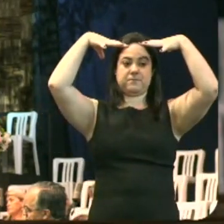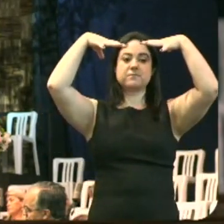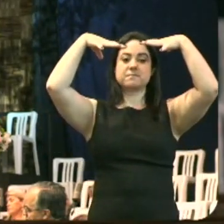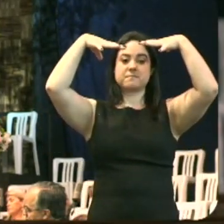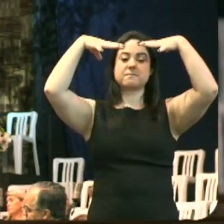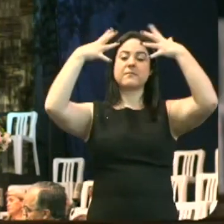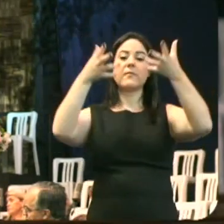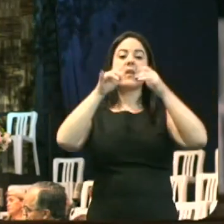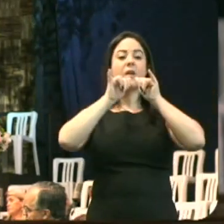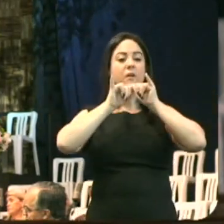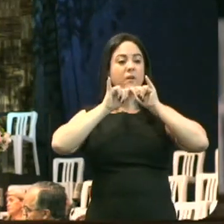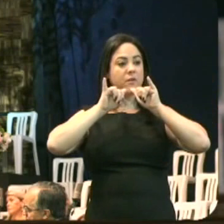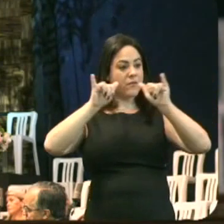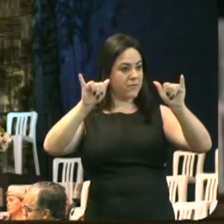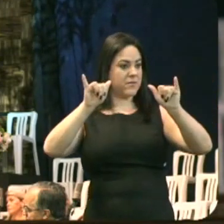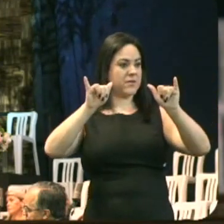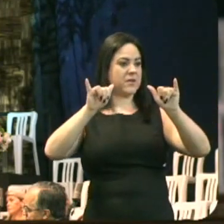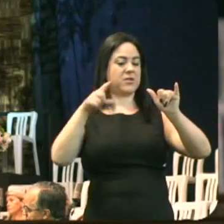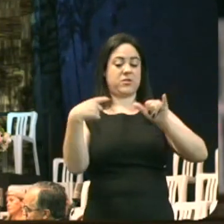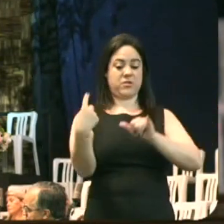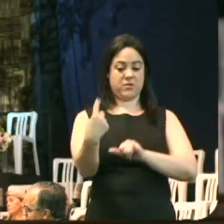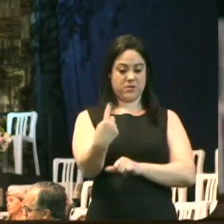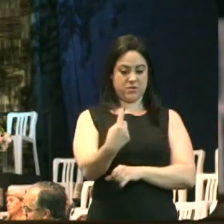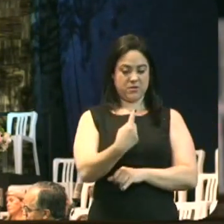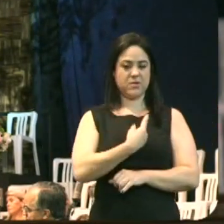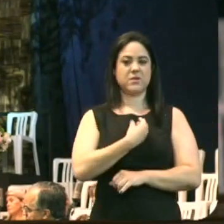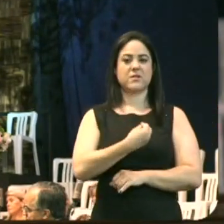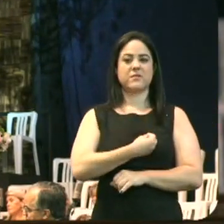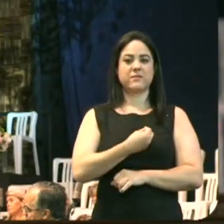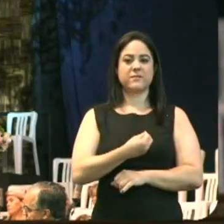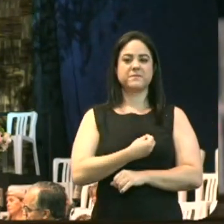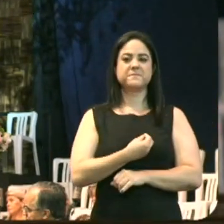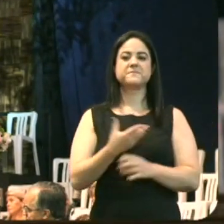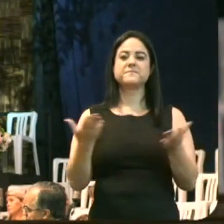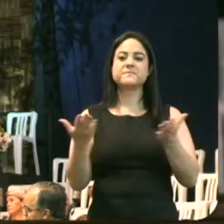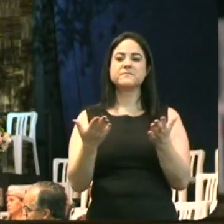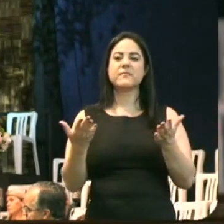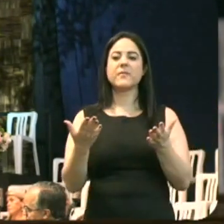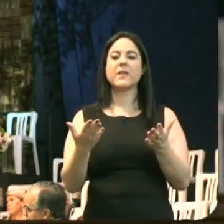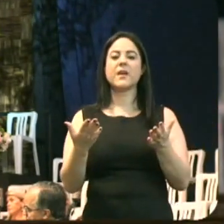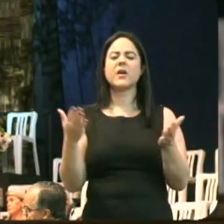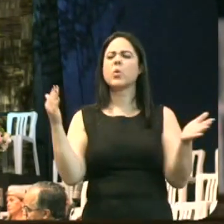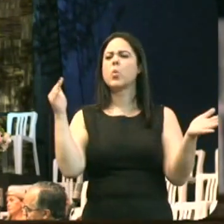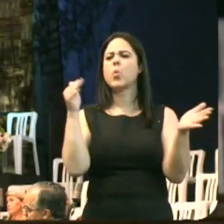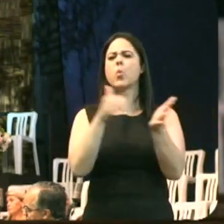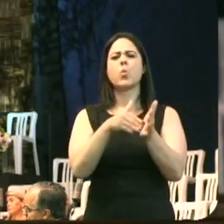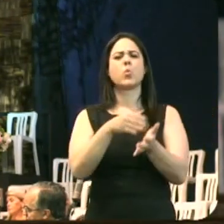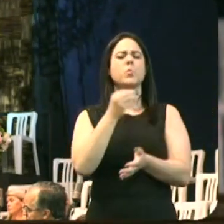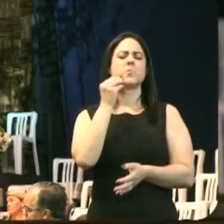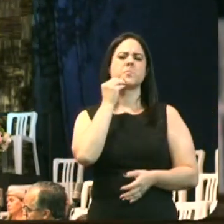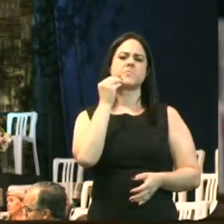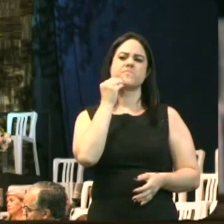E eu quero dizer para vocês que nós estamos vivendo a época da última chance.